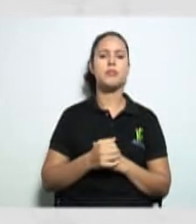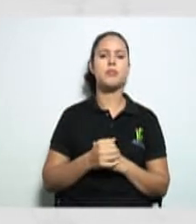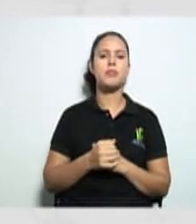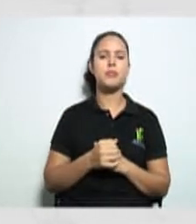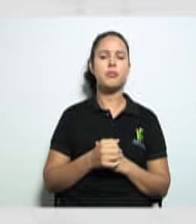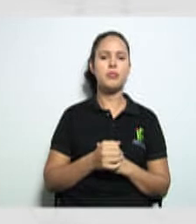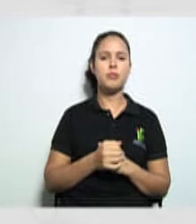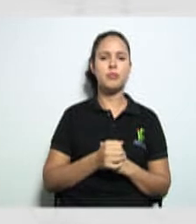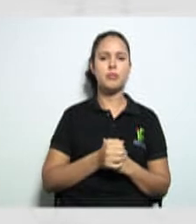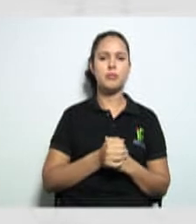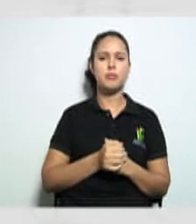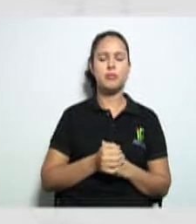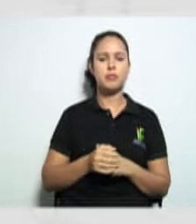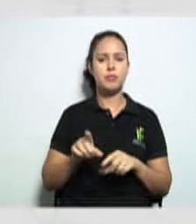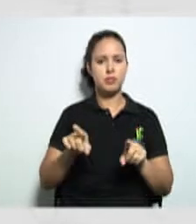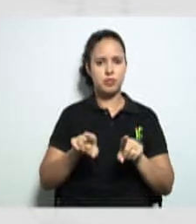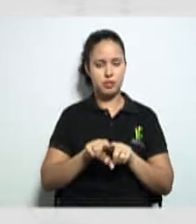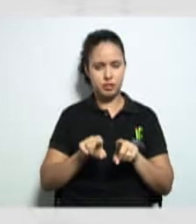E